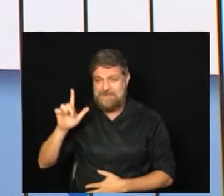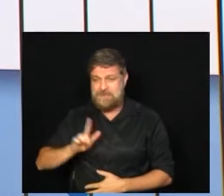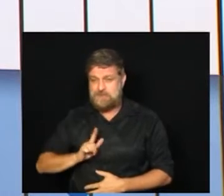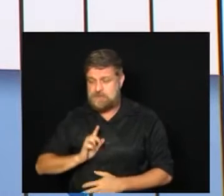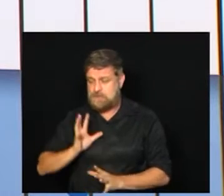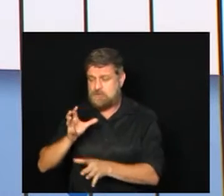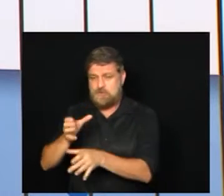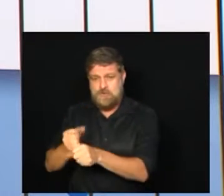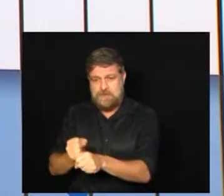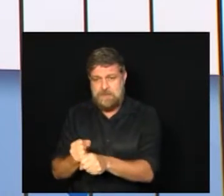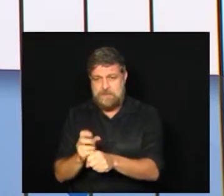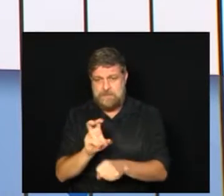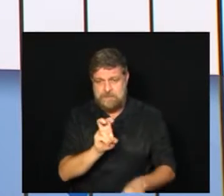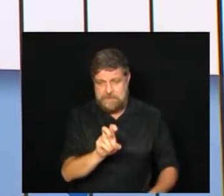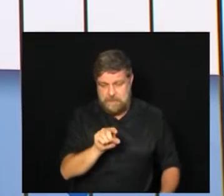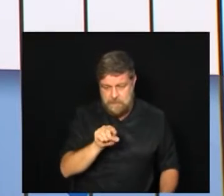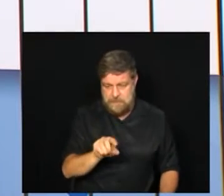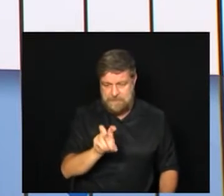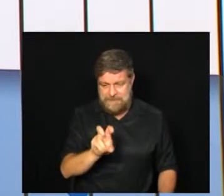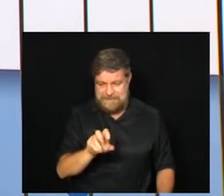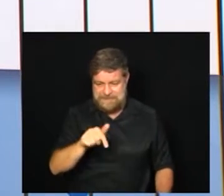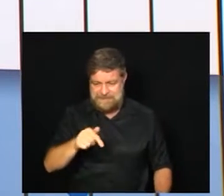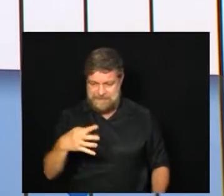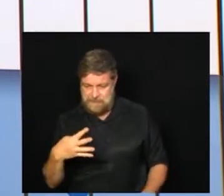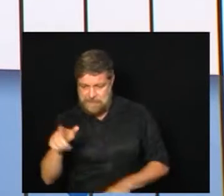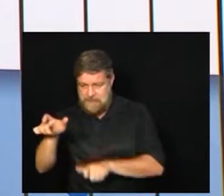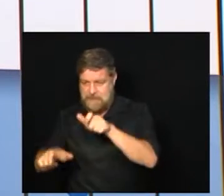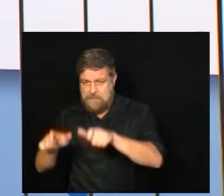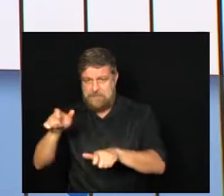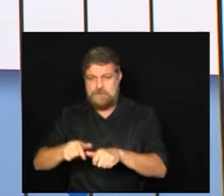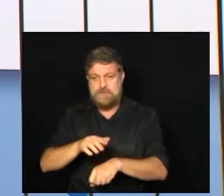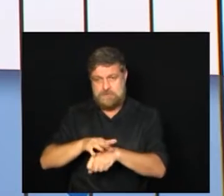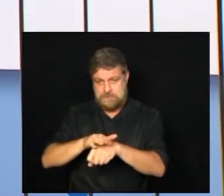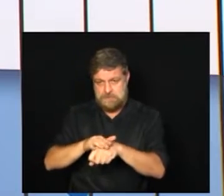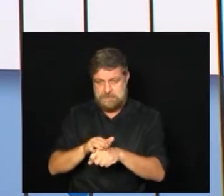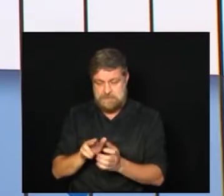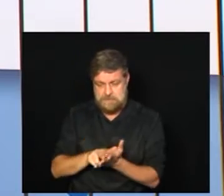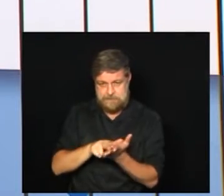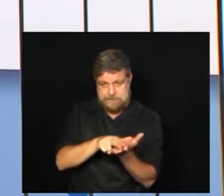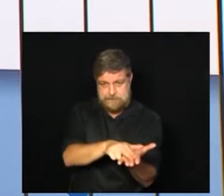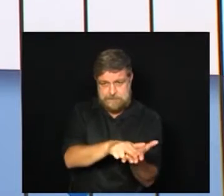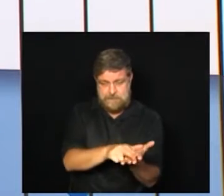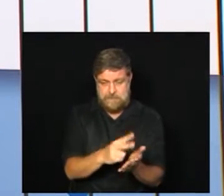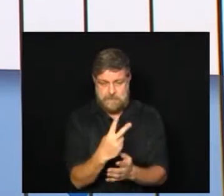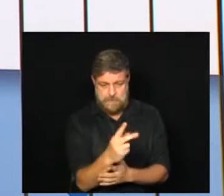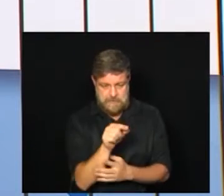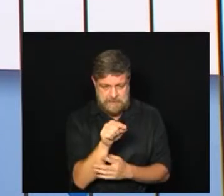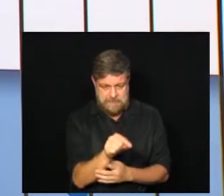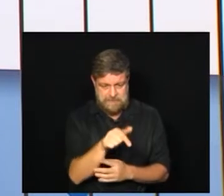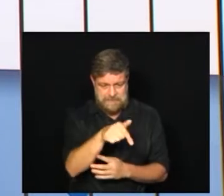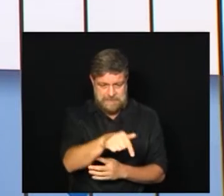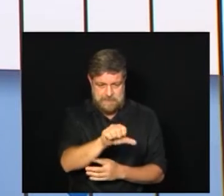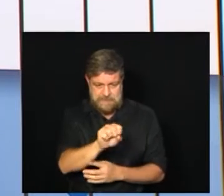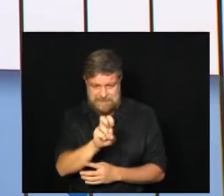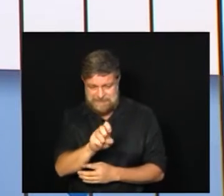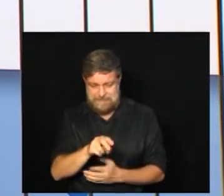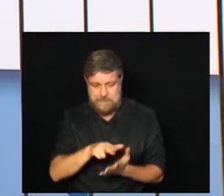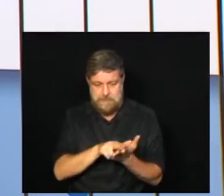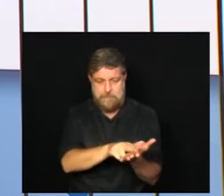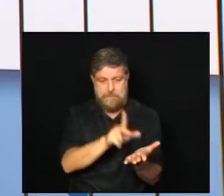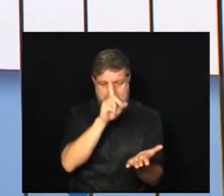um total de 5.574 pacientes internados, destes 2.785 em